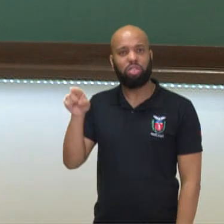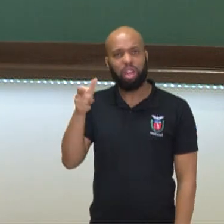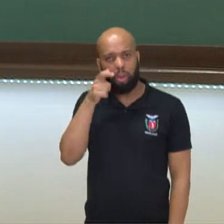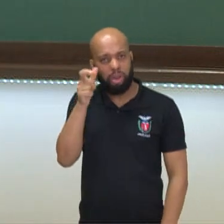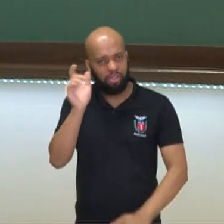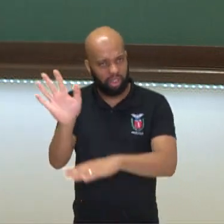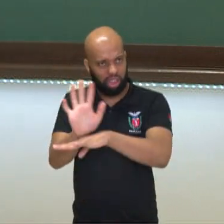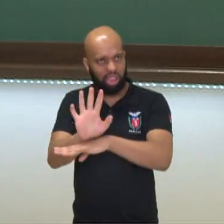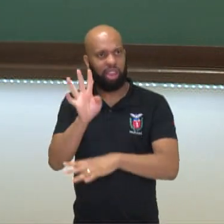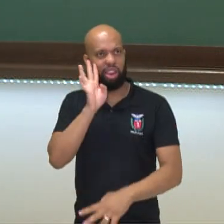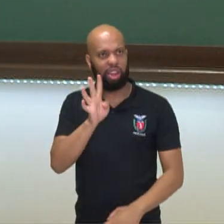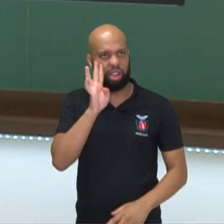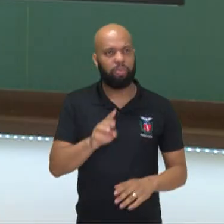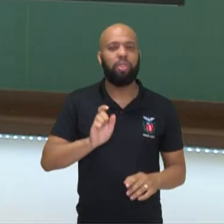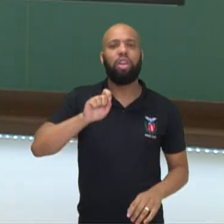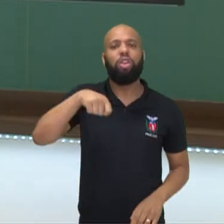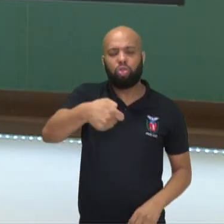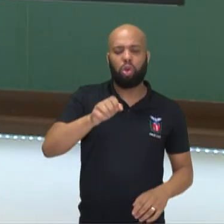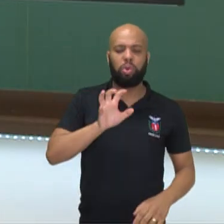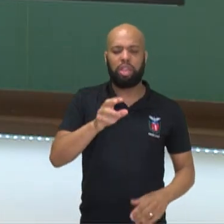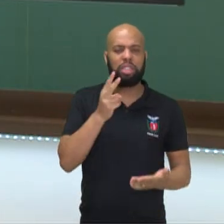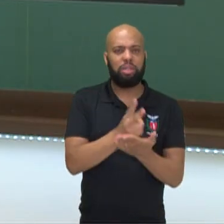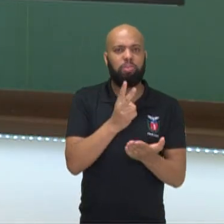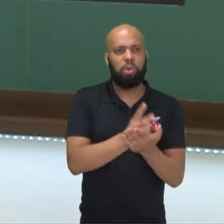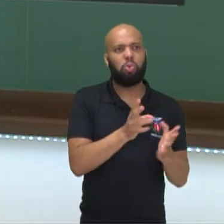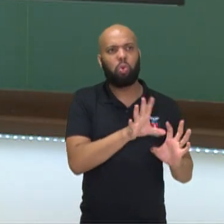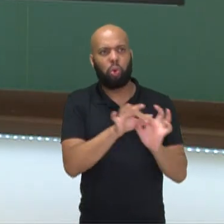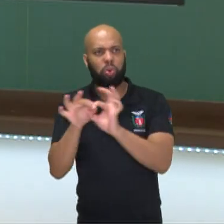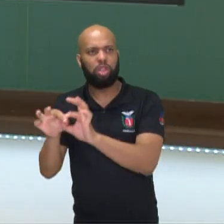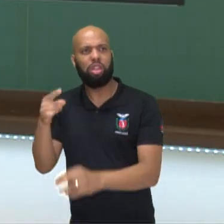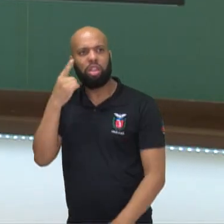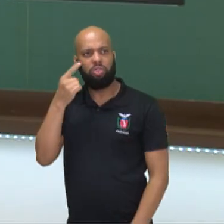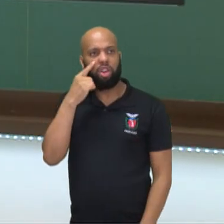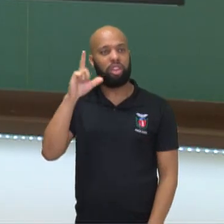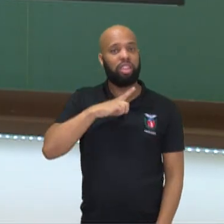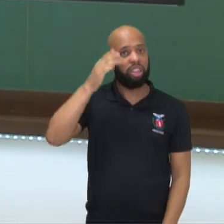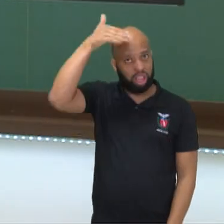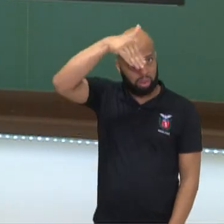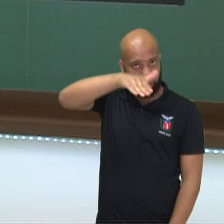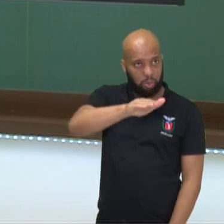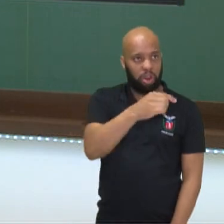a pena. Ainda nesse contexto histórico, já na República,